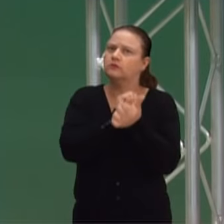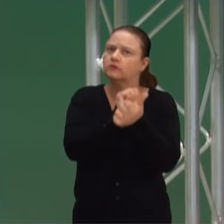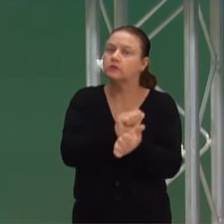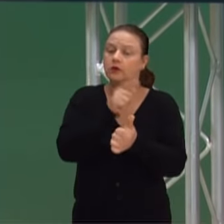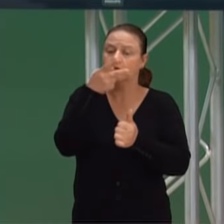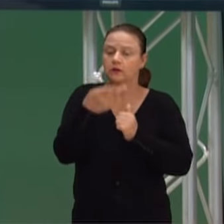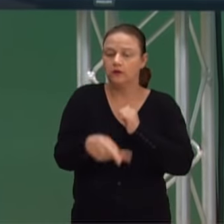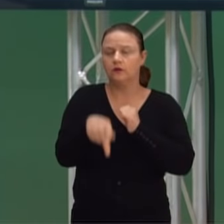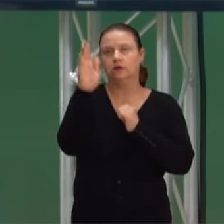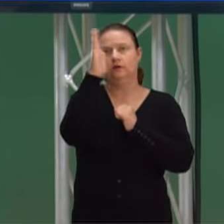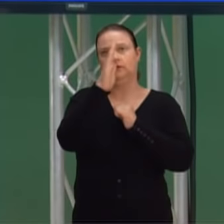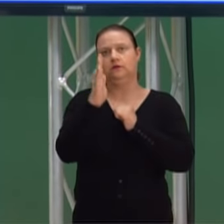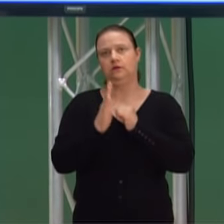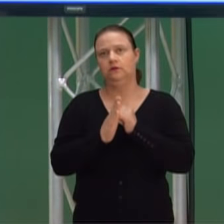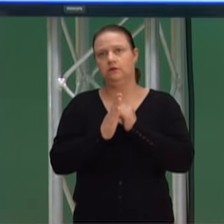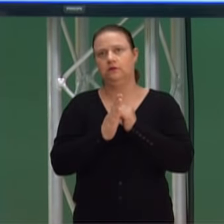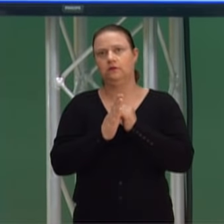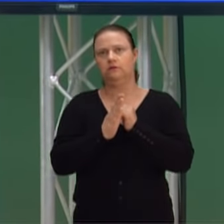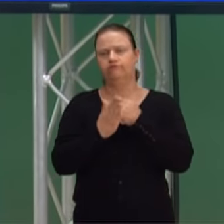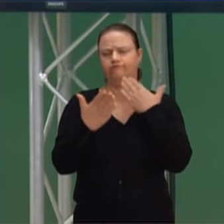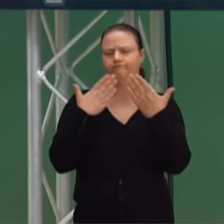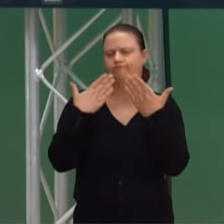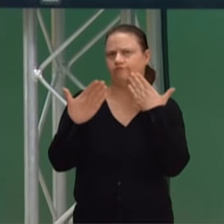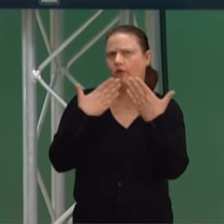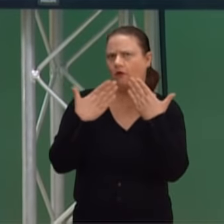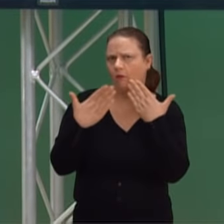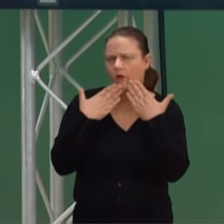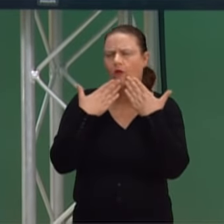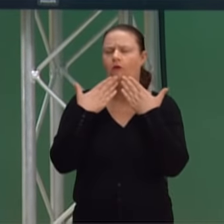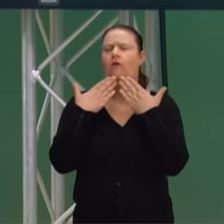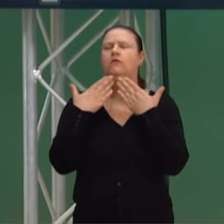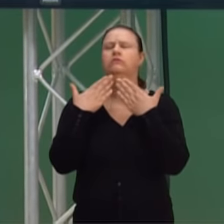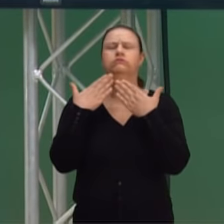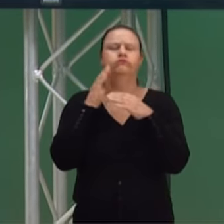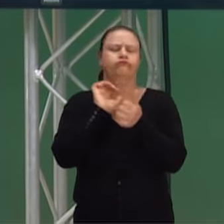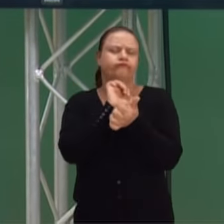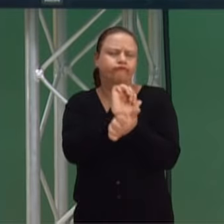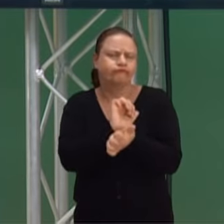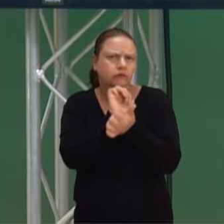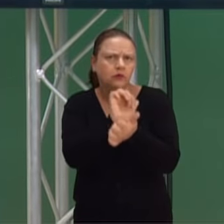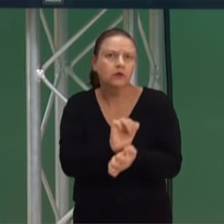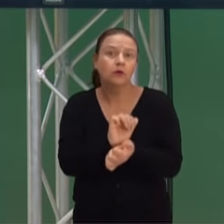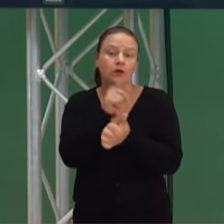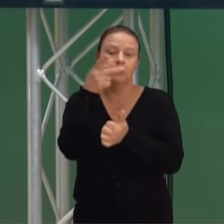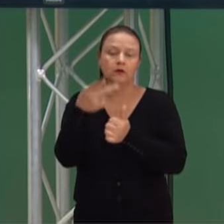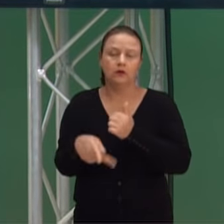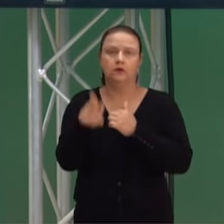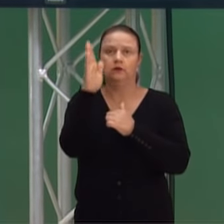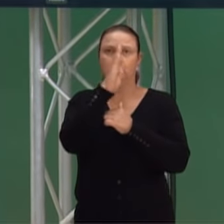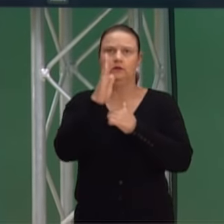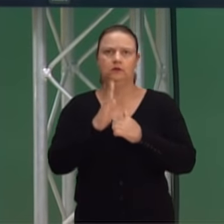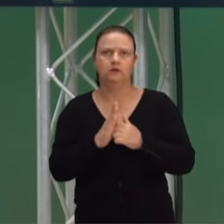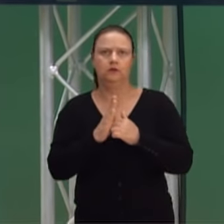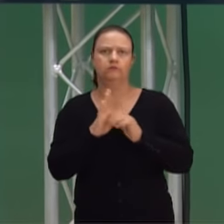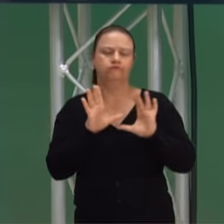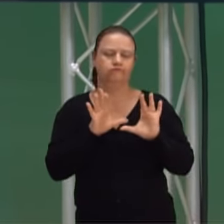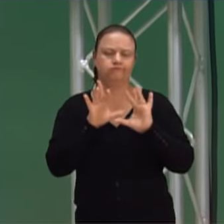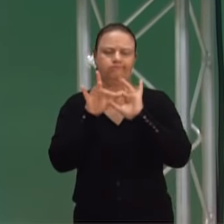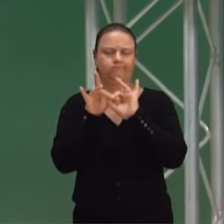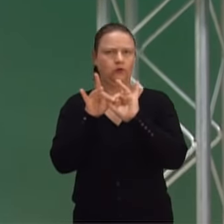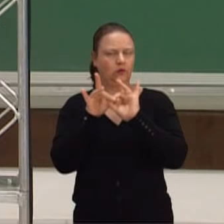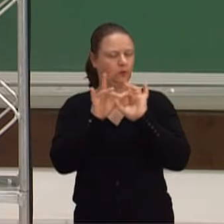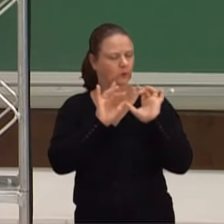Então a gente vai conversar bastante hoje sobre escravidão no Brasil. Vamos pegar esse gancho da última aula e já emendar na aula de hoje.